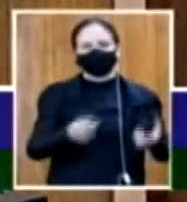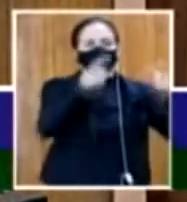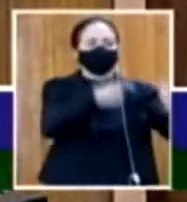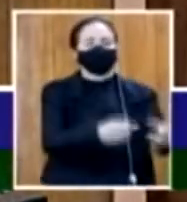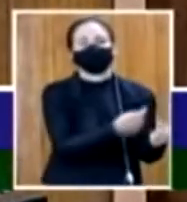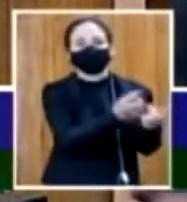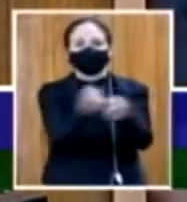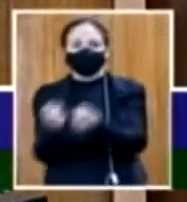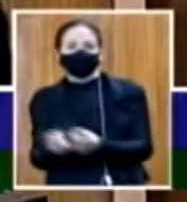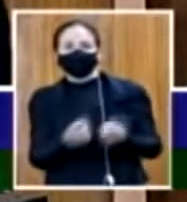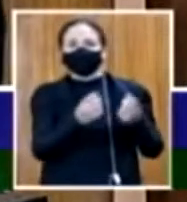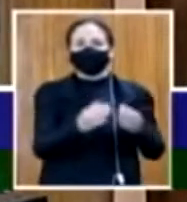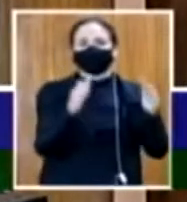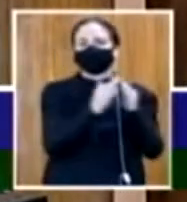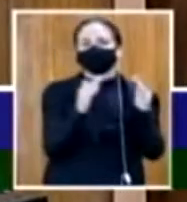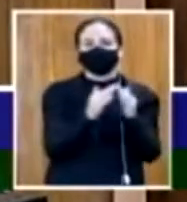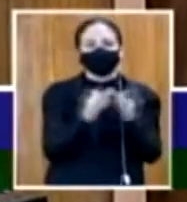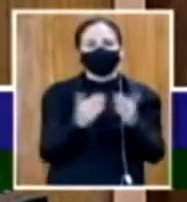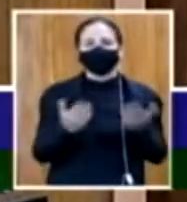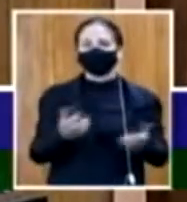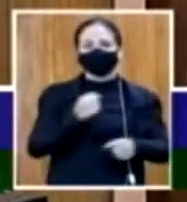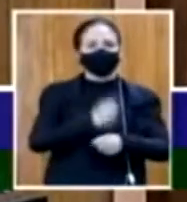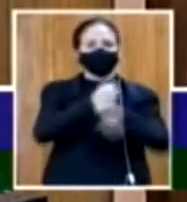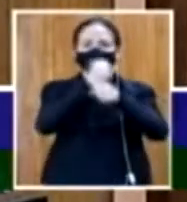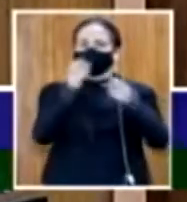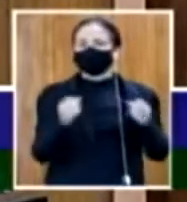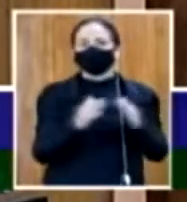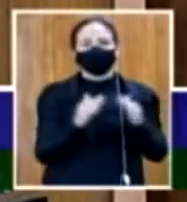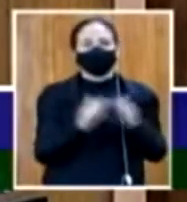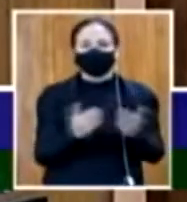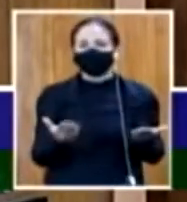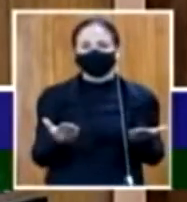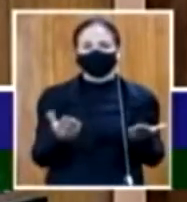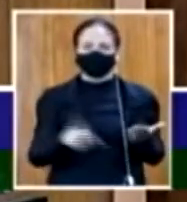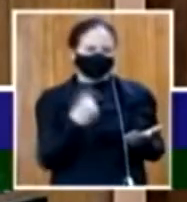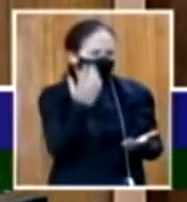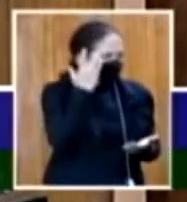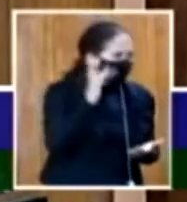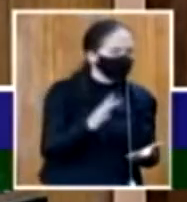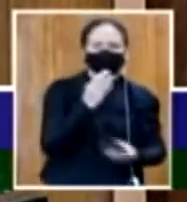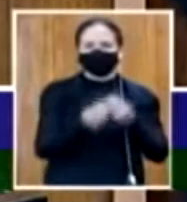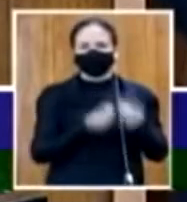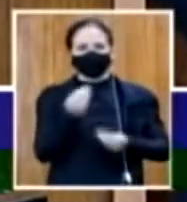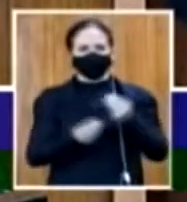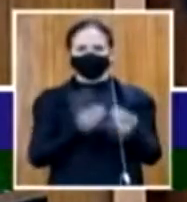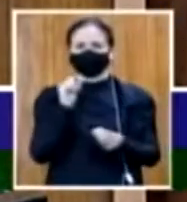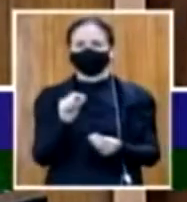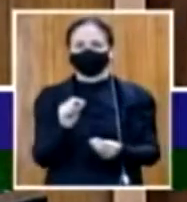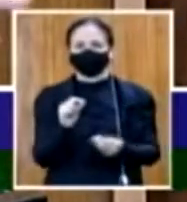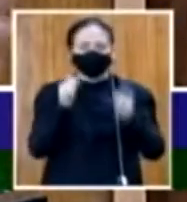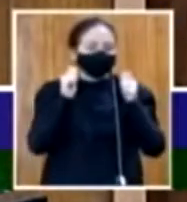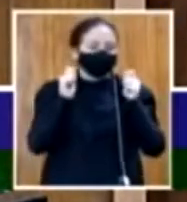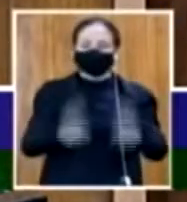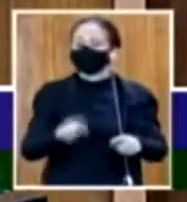imobiliário, todos os setores serão impactados. E nós não sabemos realmente o que isso vai